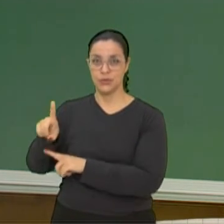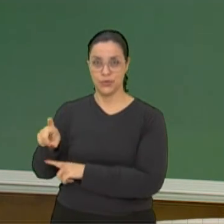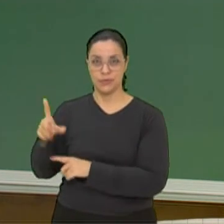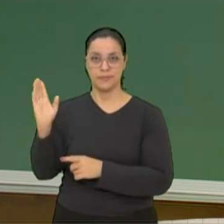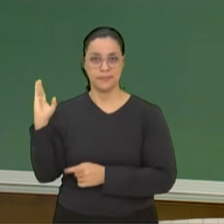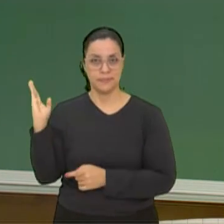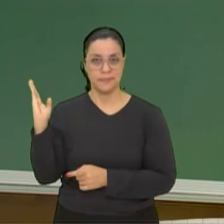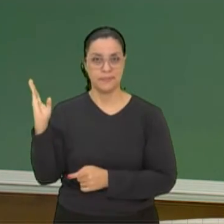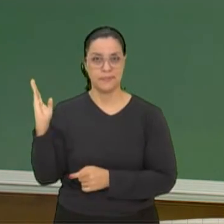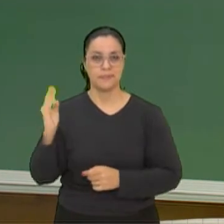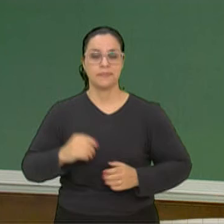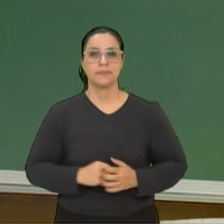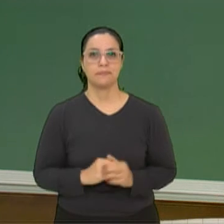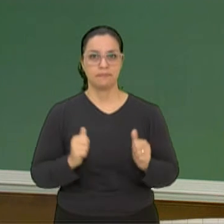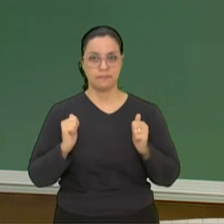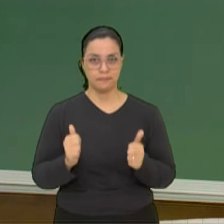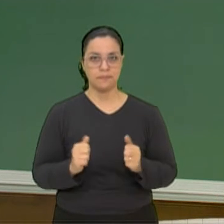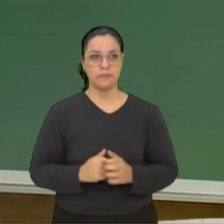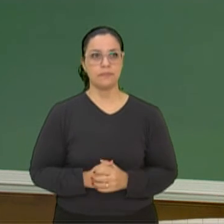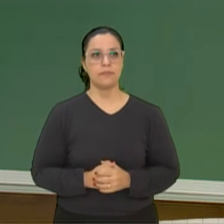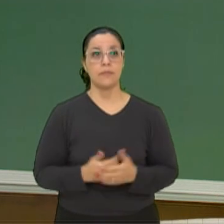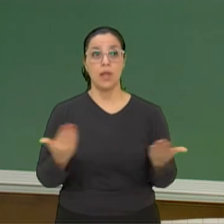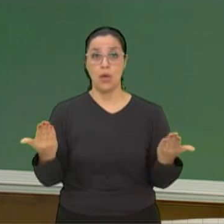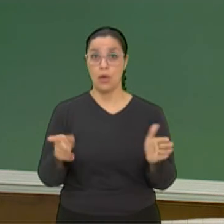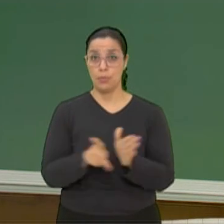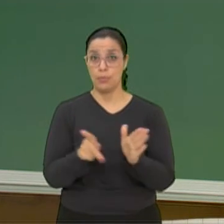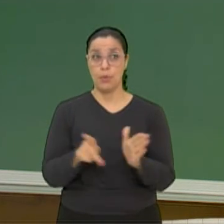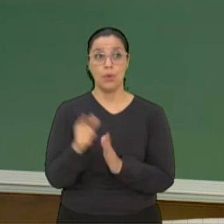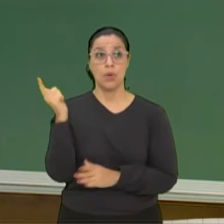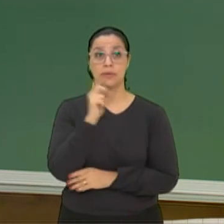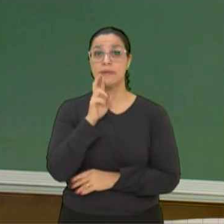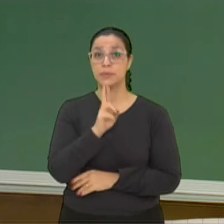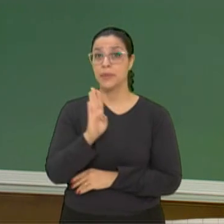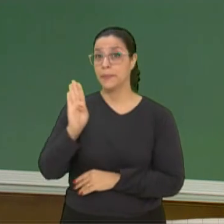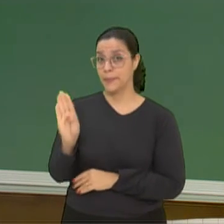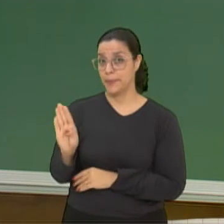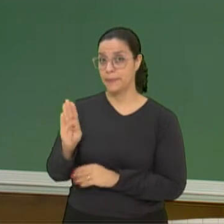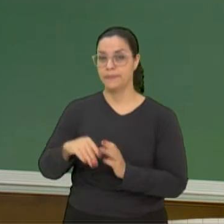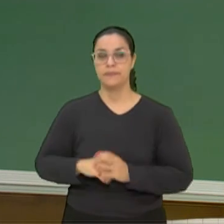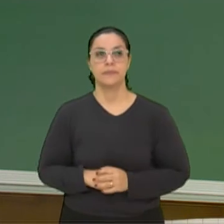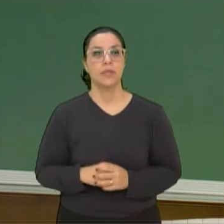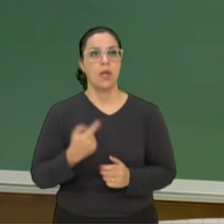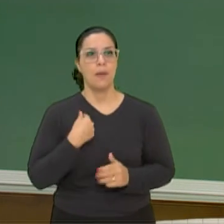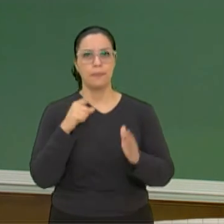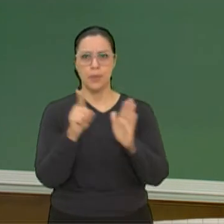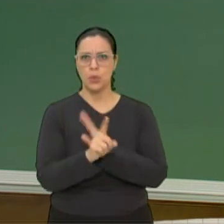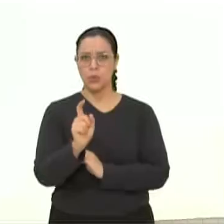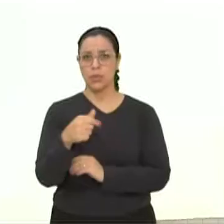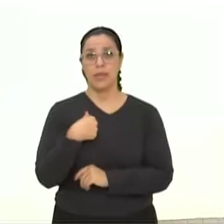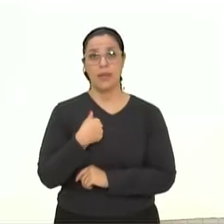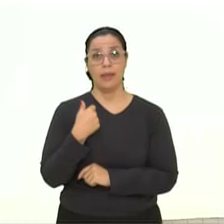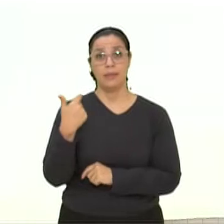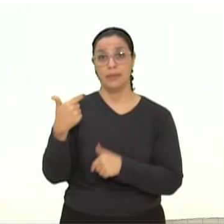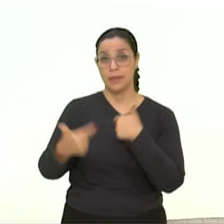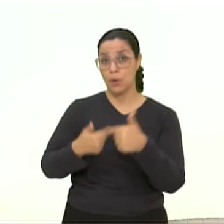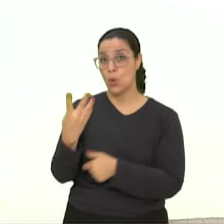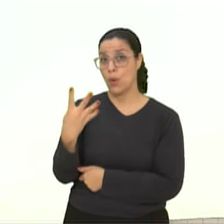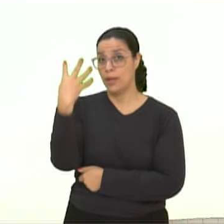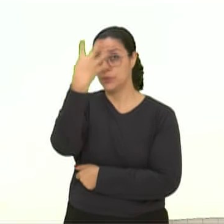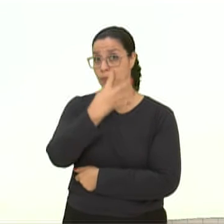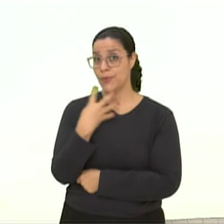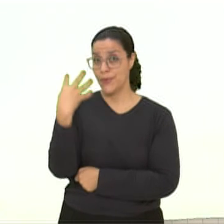angular. Beleza? Com essa função, a gente consegue responder o item B, né? Está dizendo lá o seguinte: Ronaldo trabalhou durante